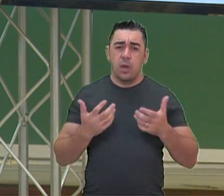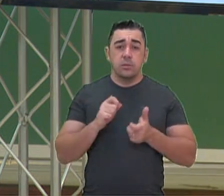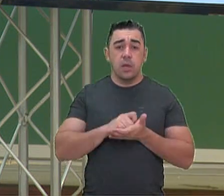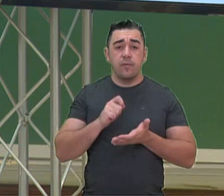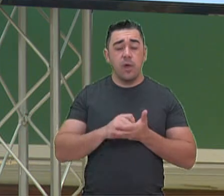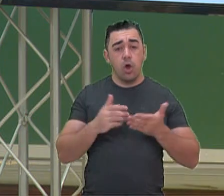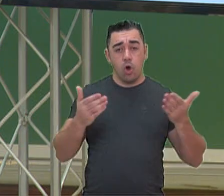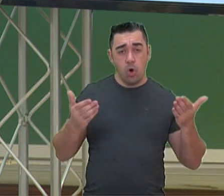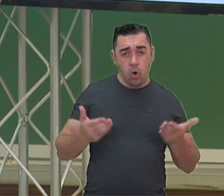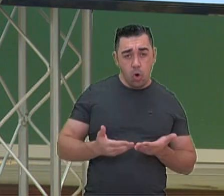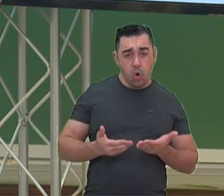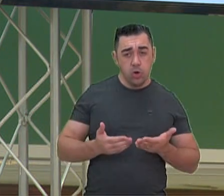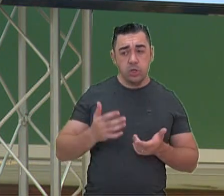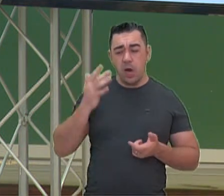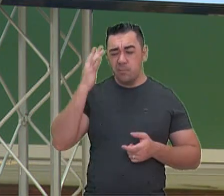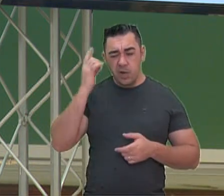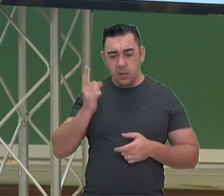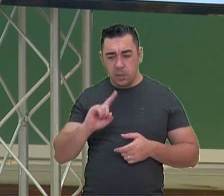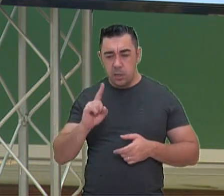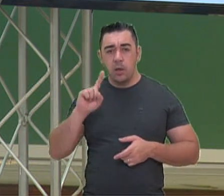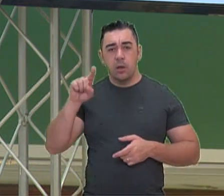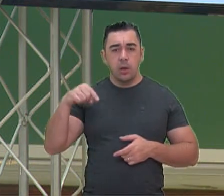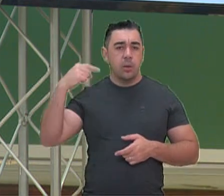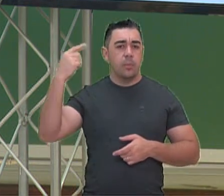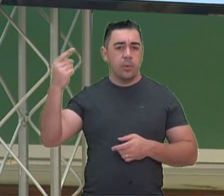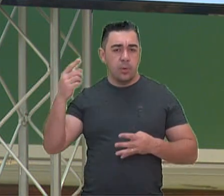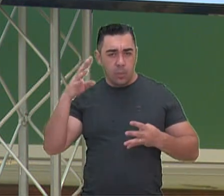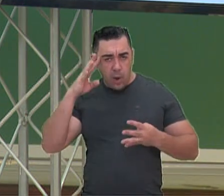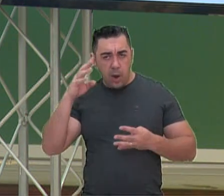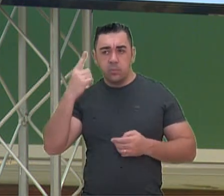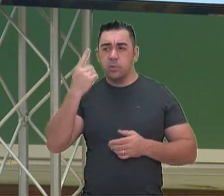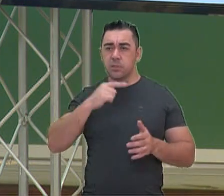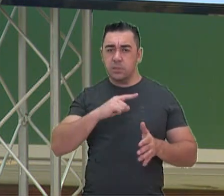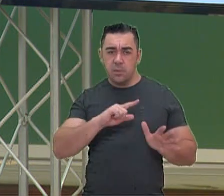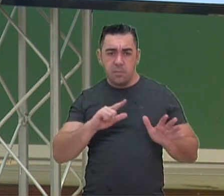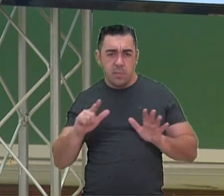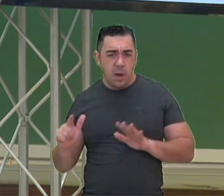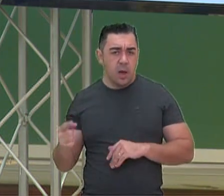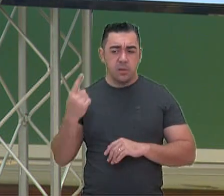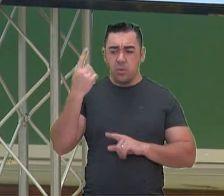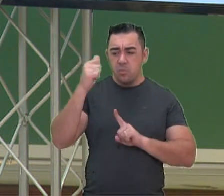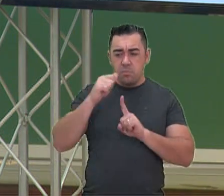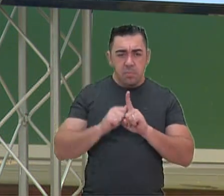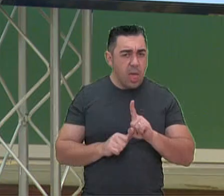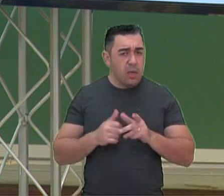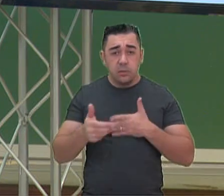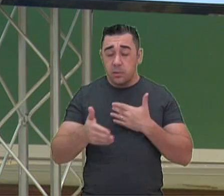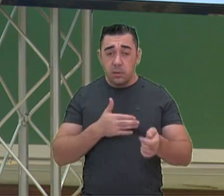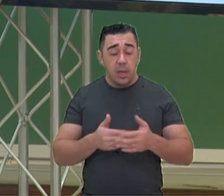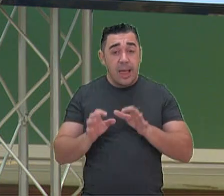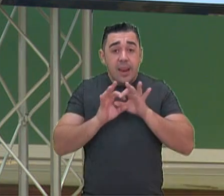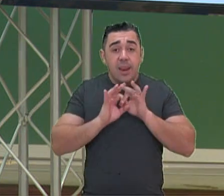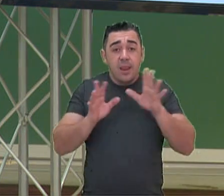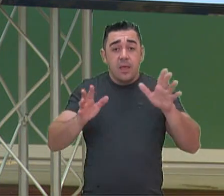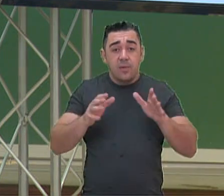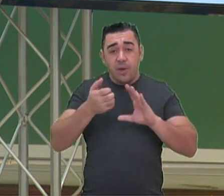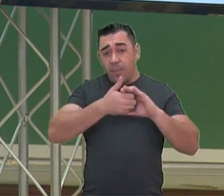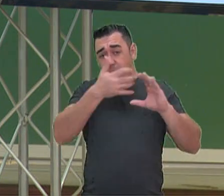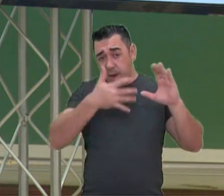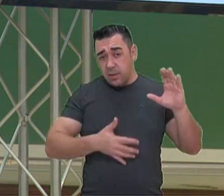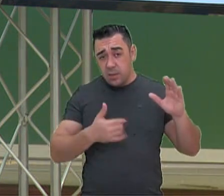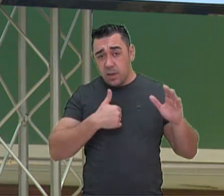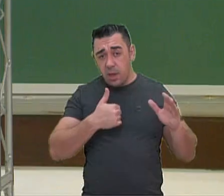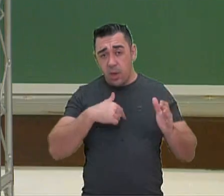não tenho vontade de escrever amanhã, fico com vontade daqui uma semana, daqui um mês. E aqui está dizendo que isso é uma